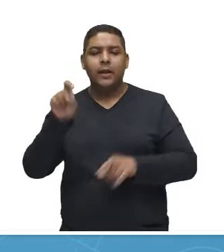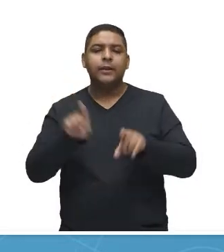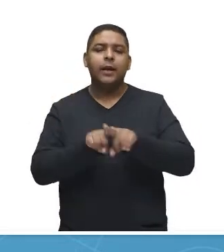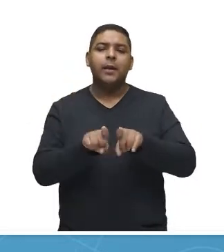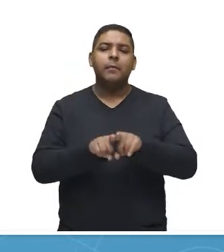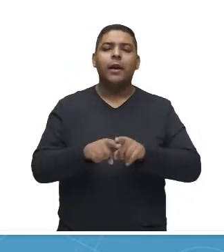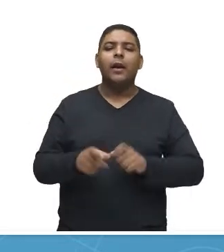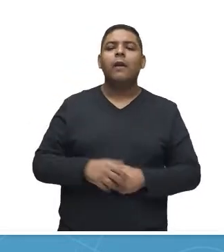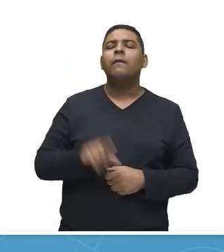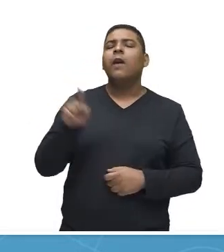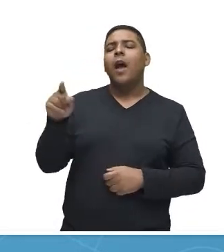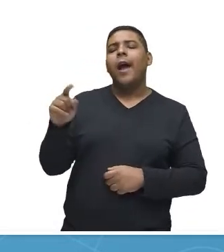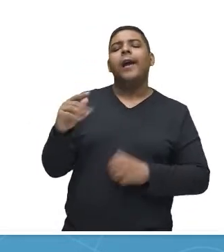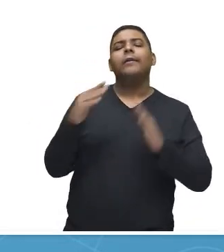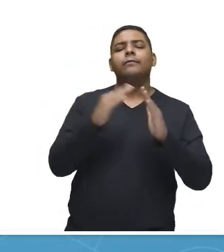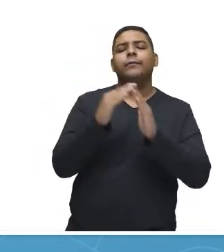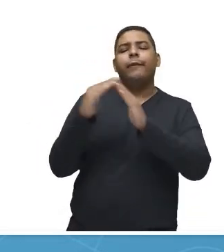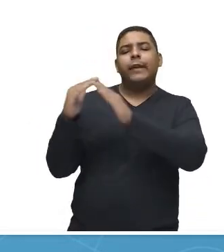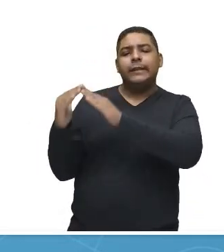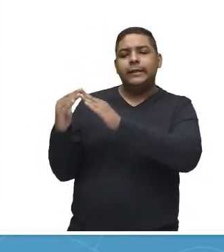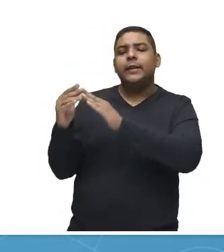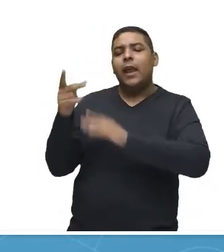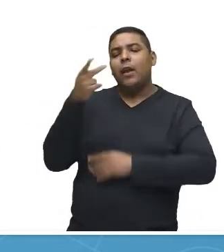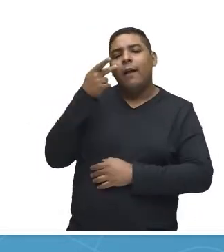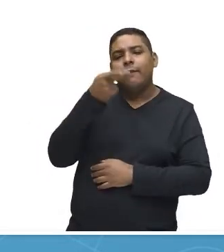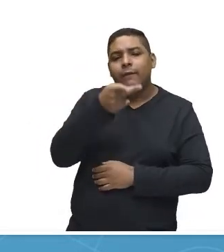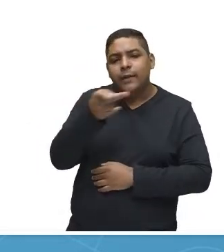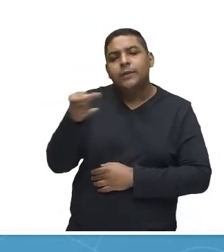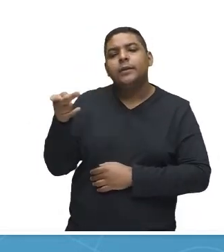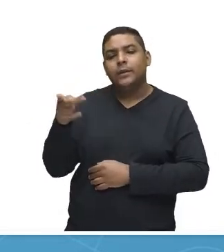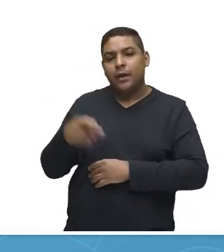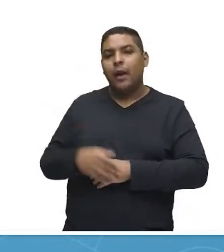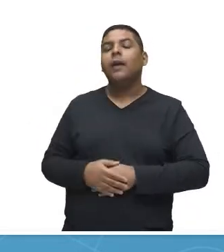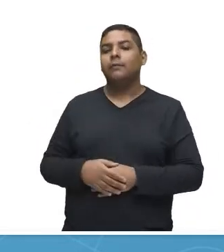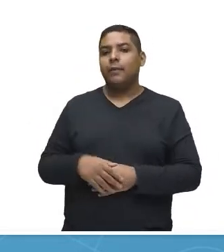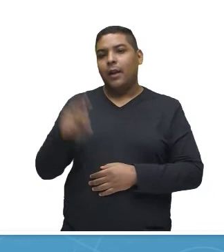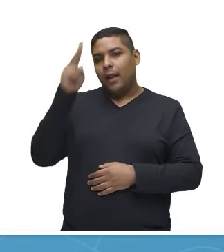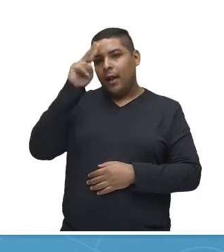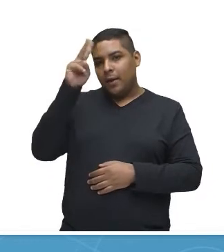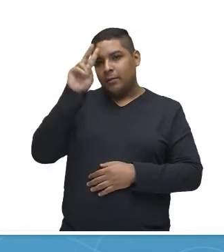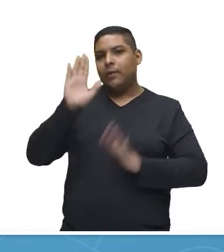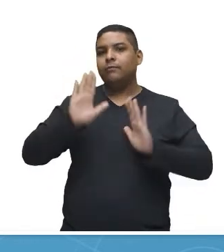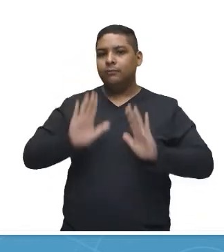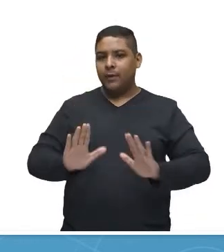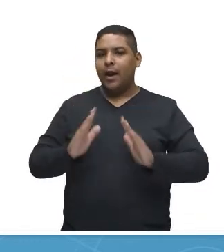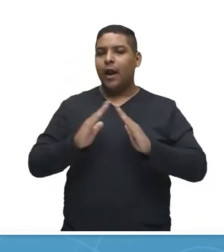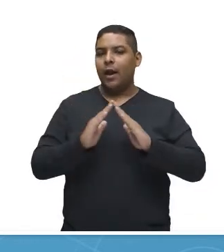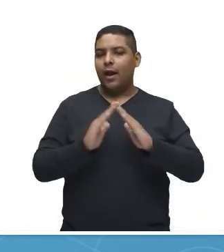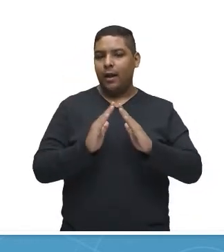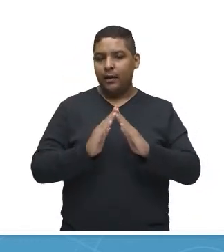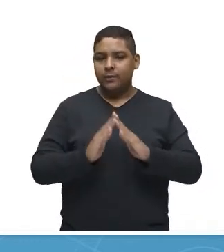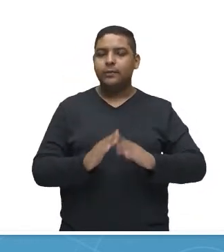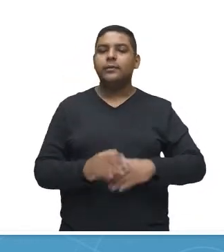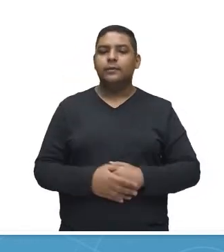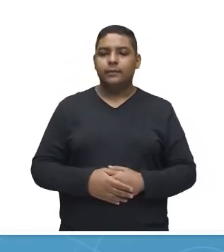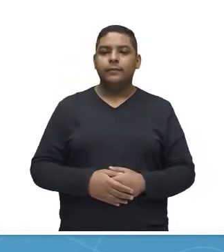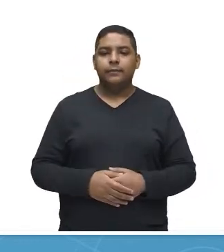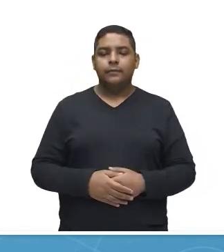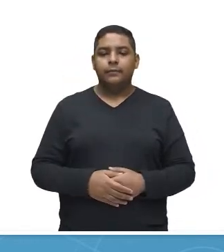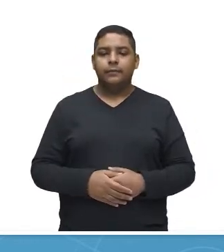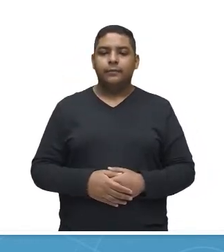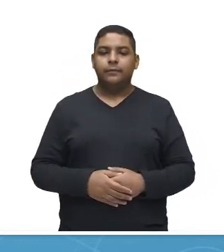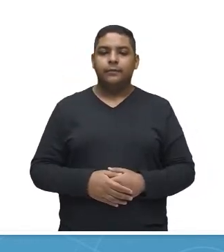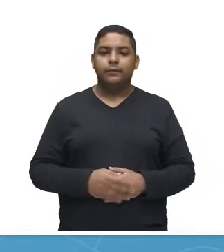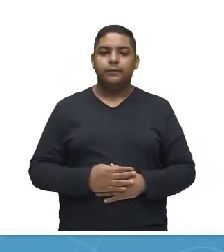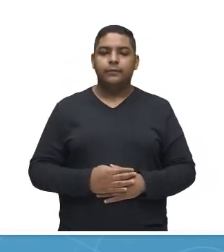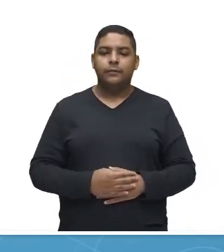ir ali visitar alguém, né? Lembrando que a gente tem que ficar em casa nesse período agora, tá certo? Mas olha só,